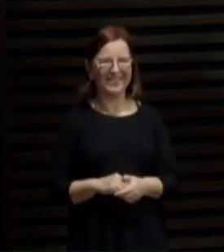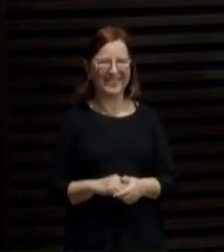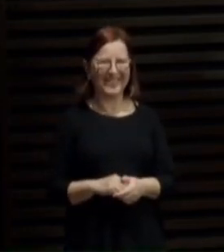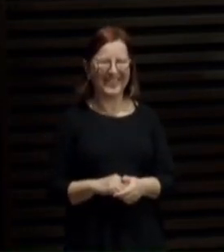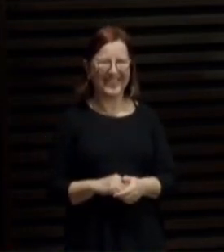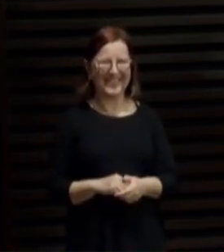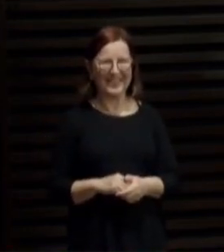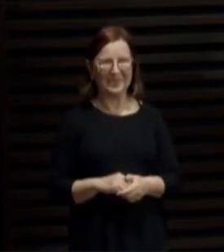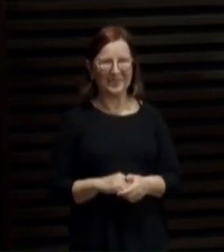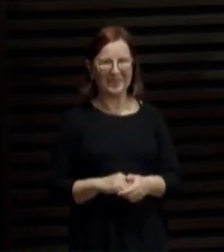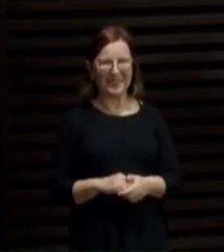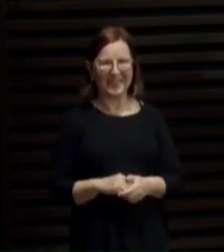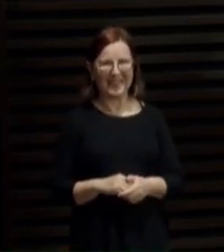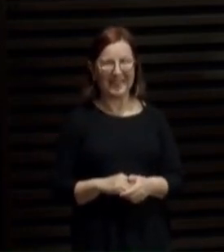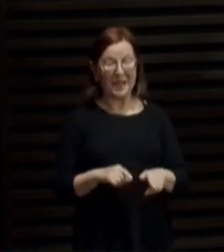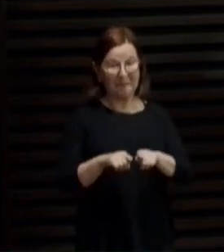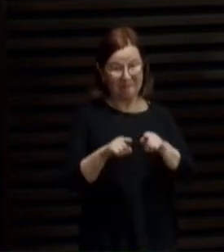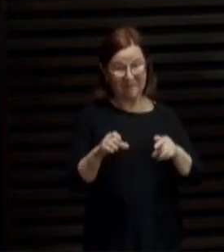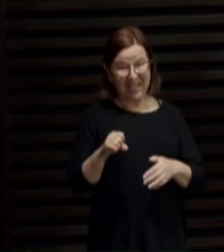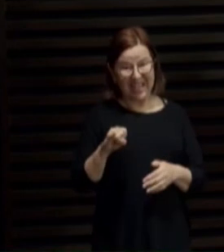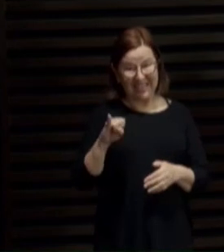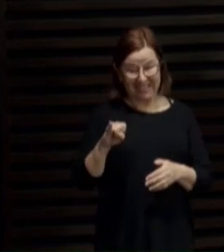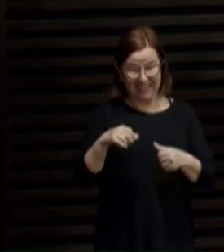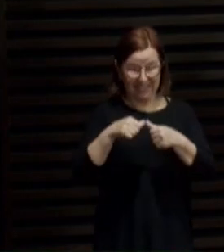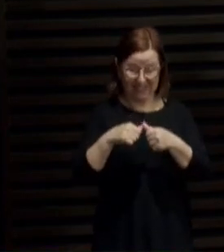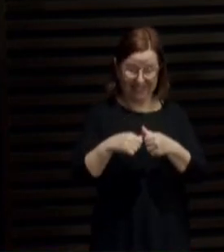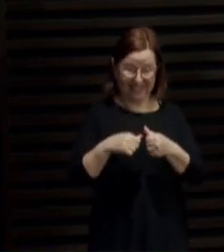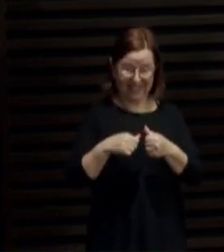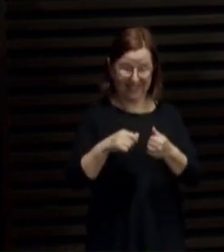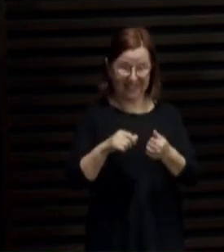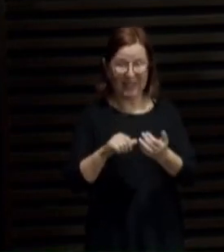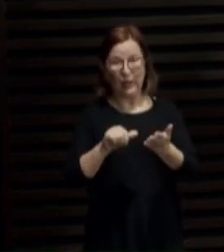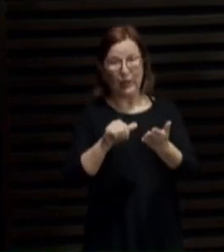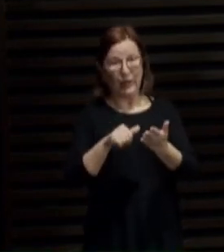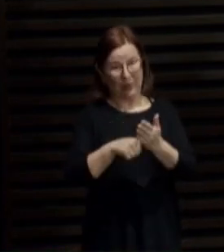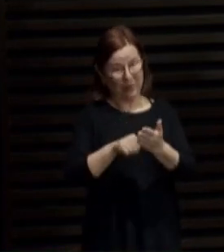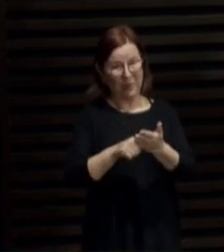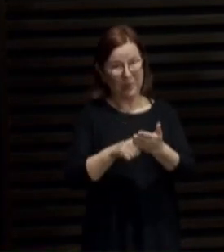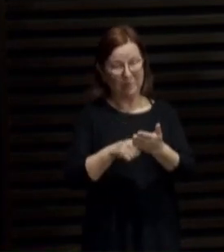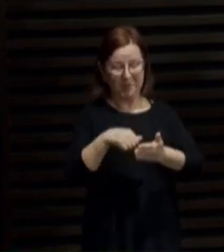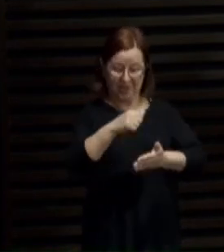Mas se tivéssemos o pacto estabelecido e as pessoas conhecessem,